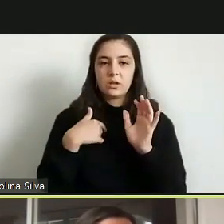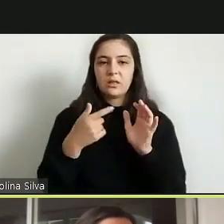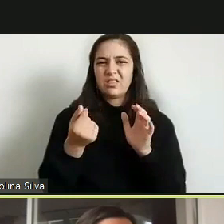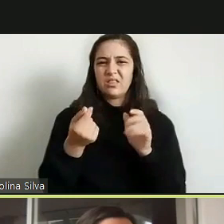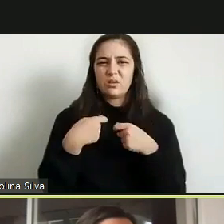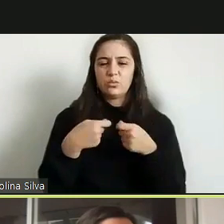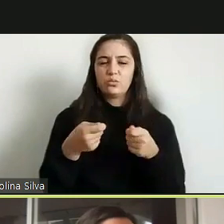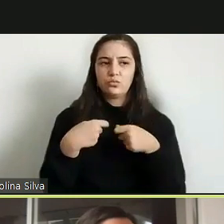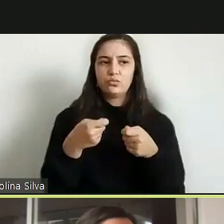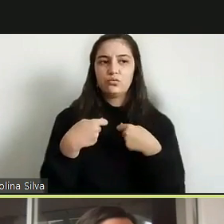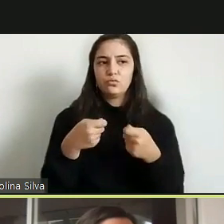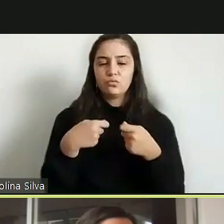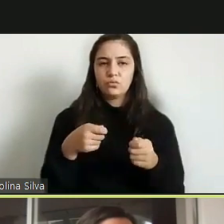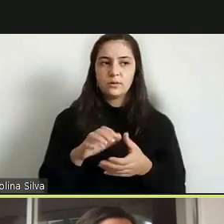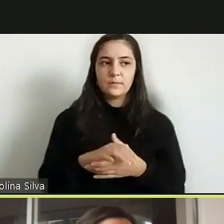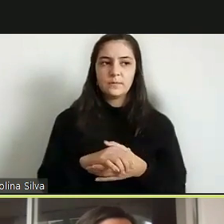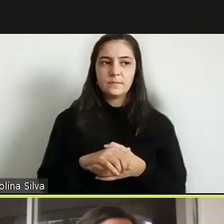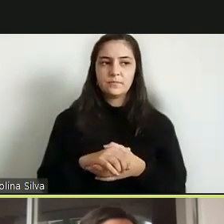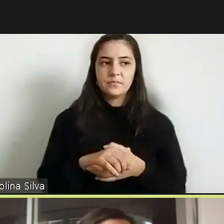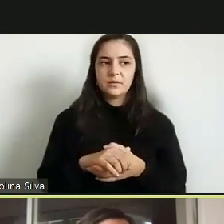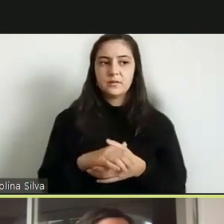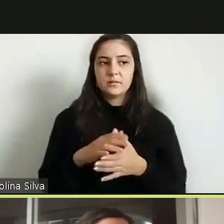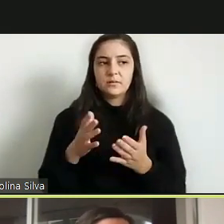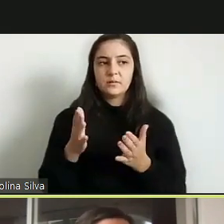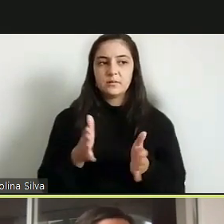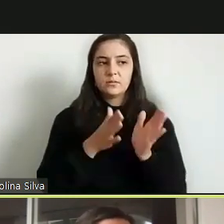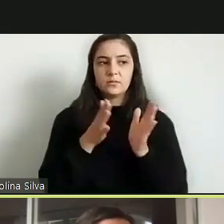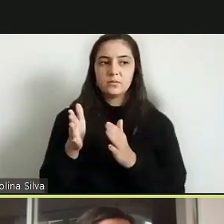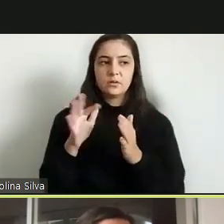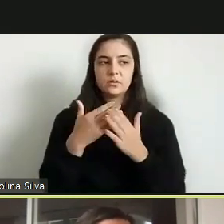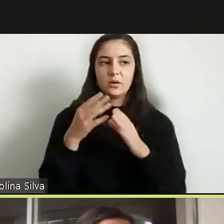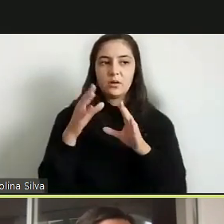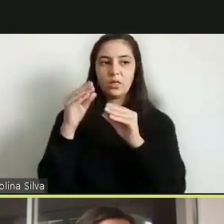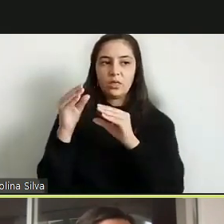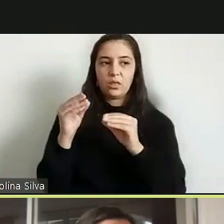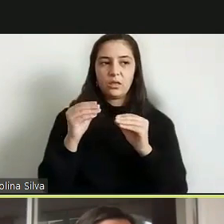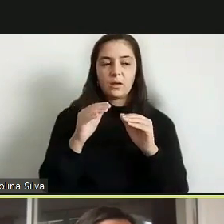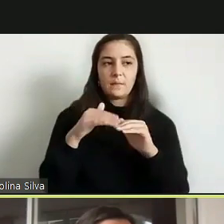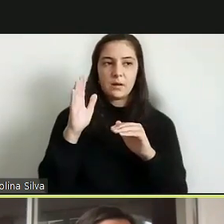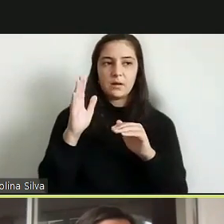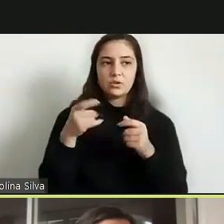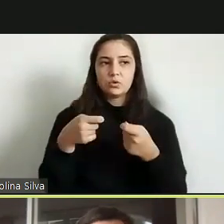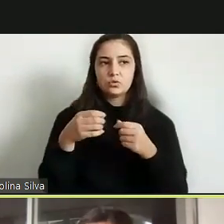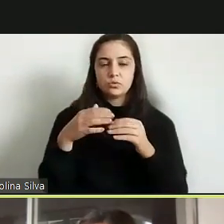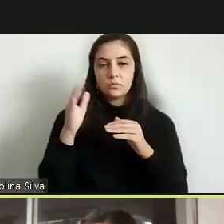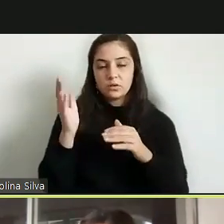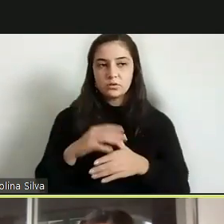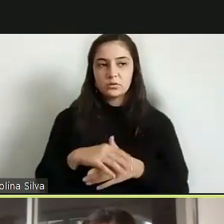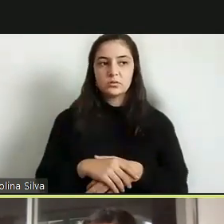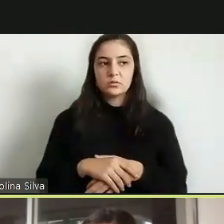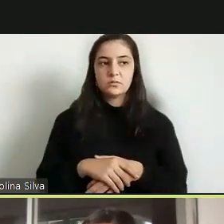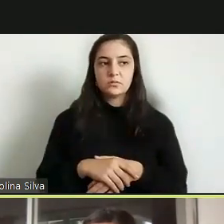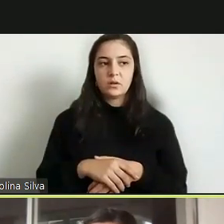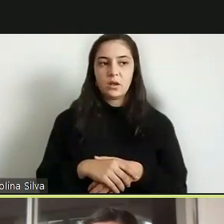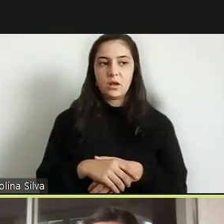dinheiro. Ou seja, se tiver a barragem, mais umidade, mais tratamentos, mais custos, mais caro vai ficar.